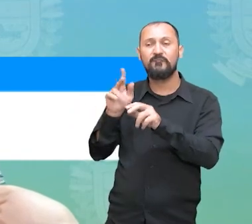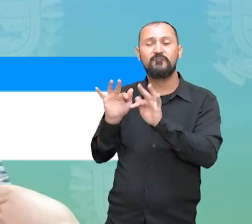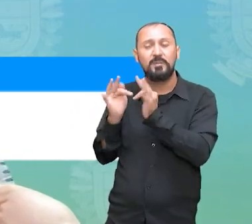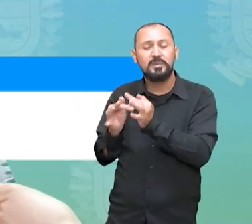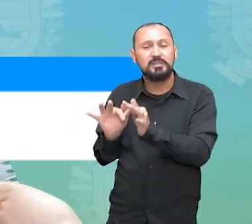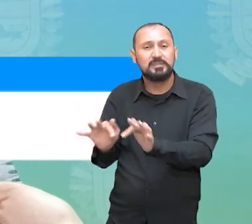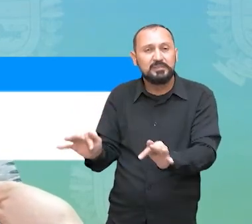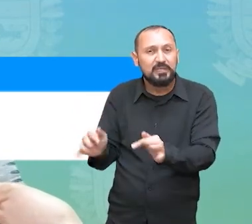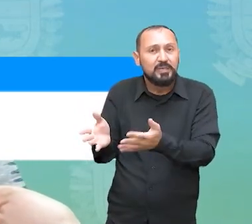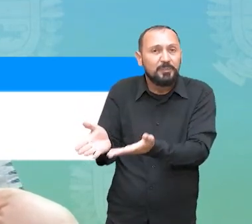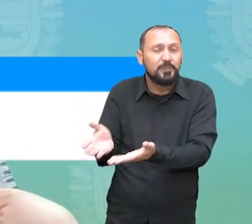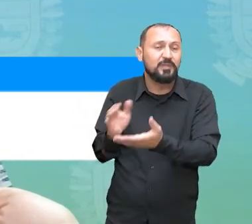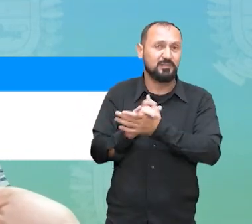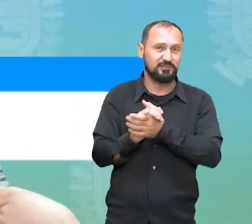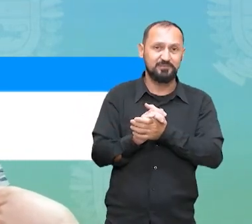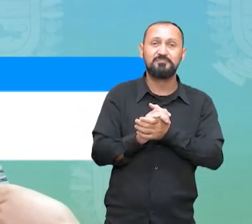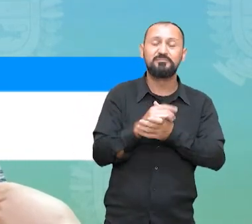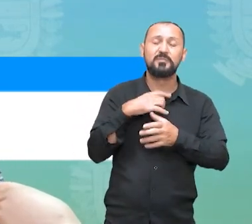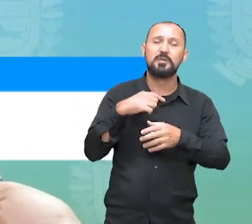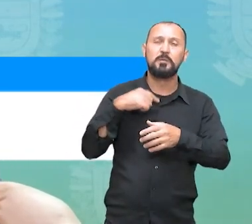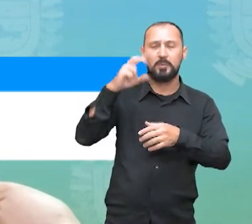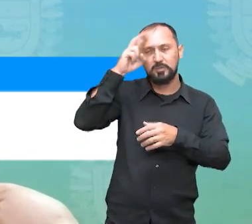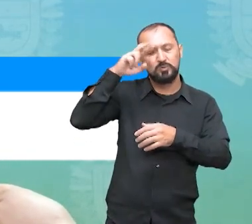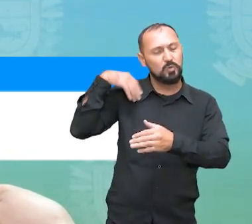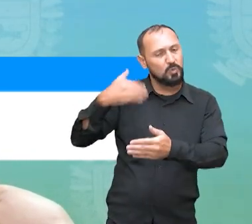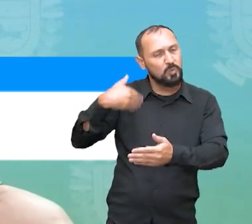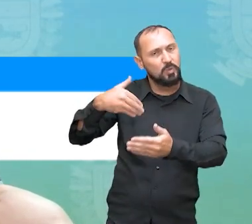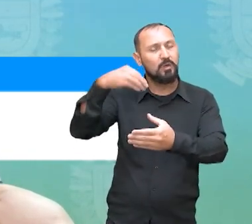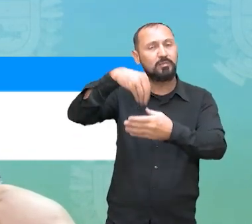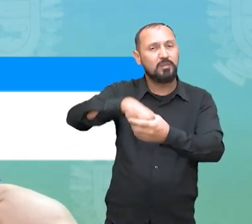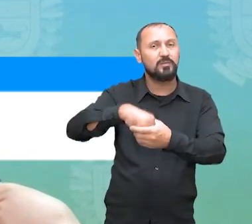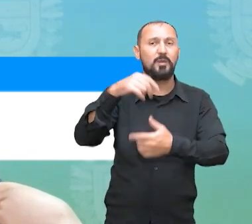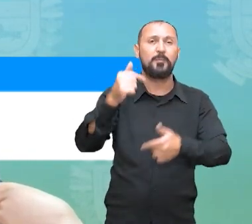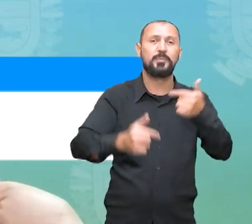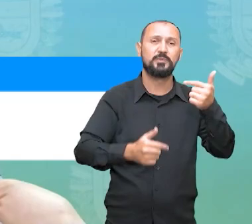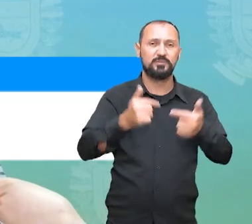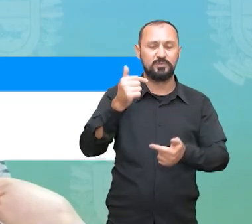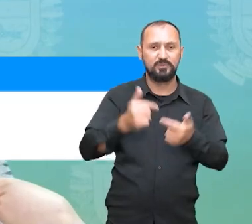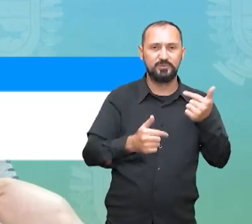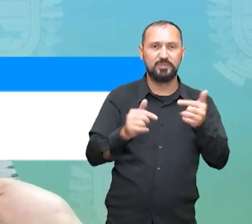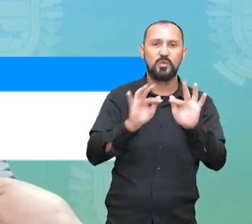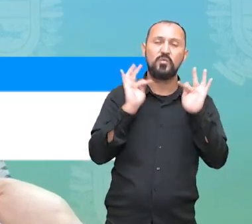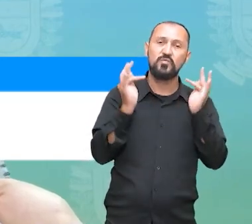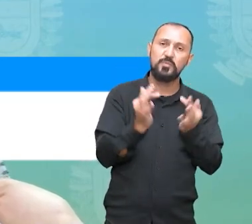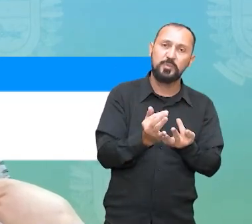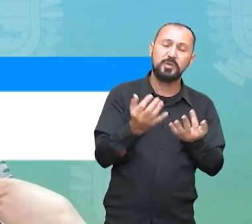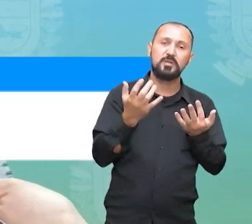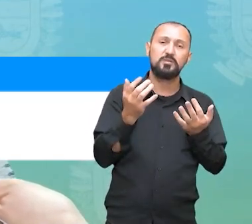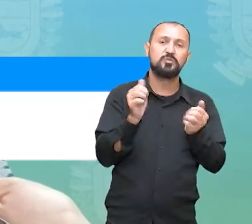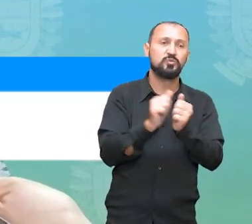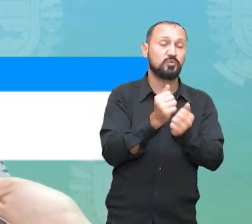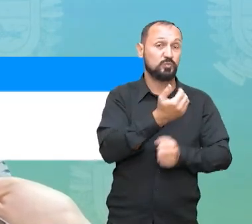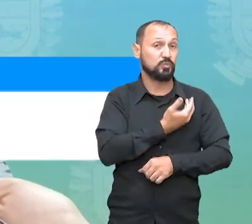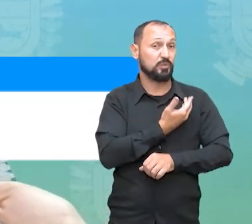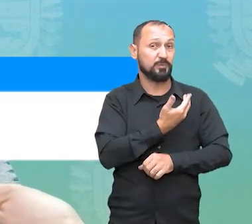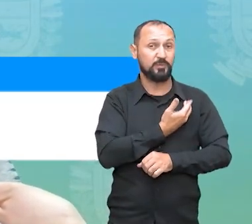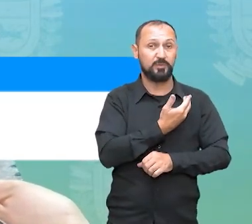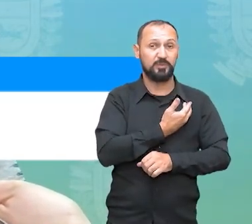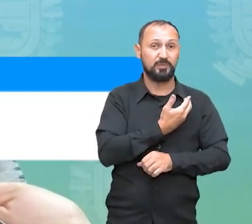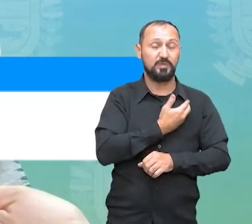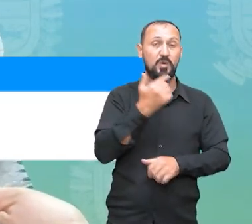simples, de uma família simples, que construiu uma história, um legado na política, né? Com a família, com os